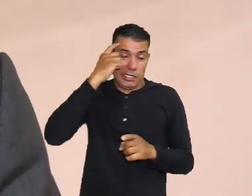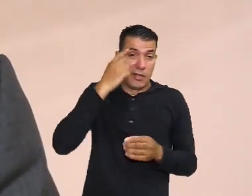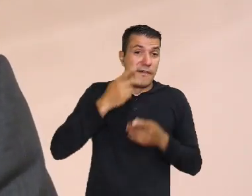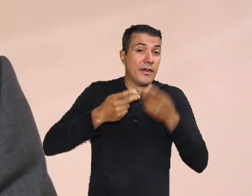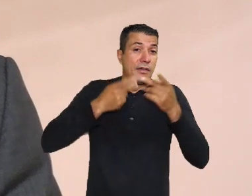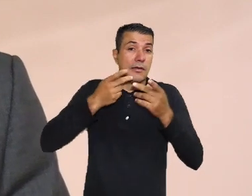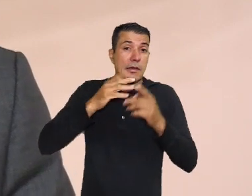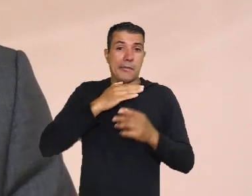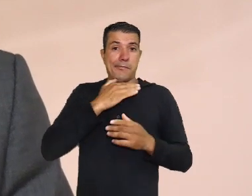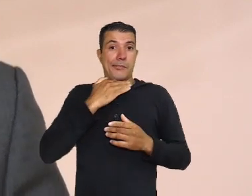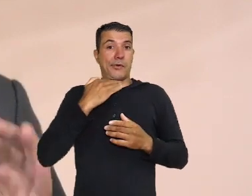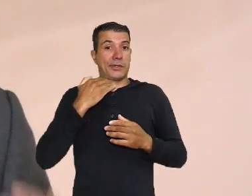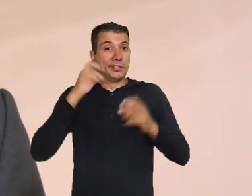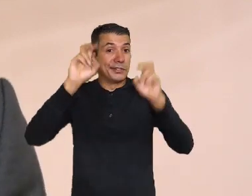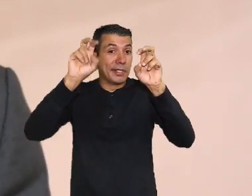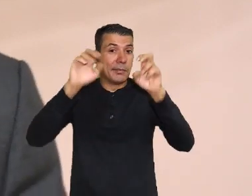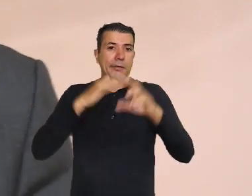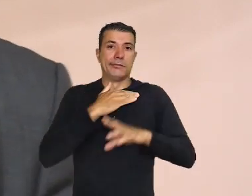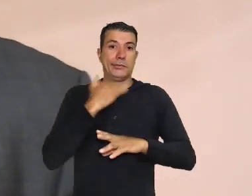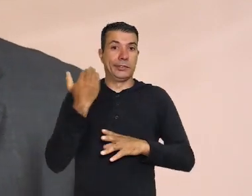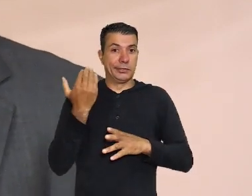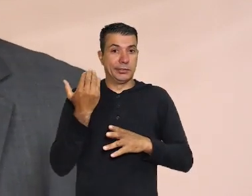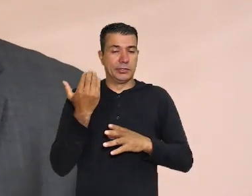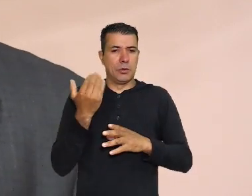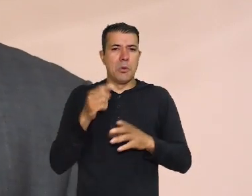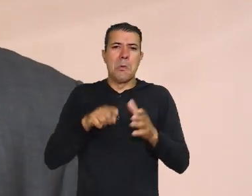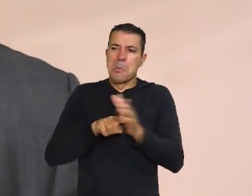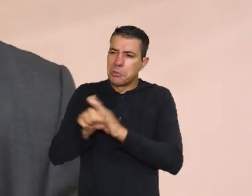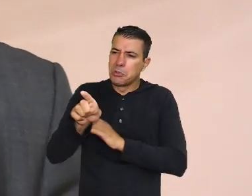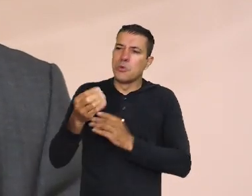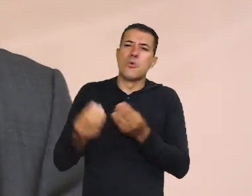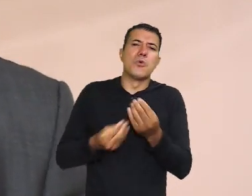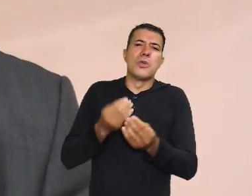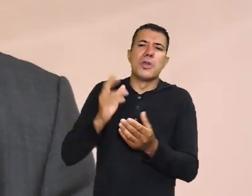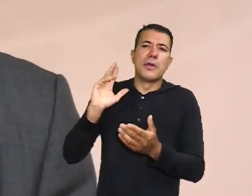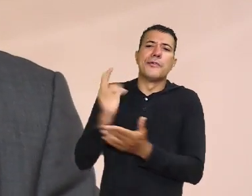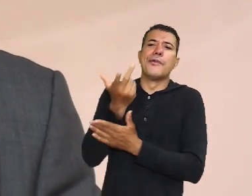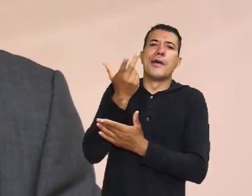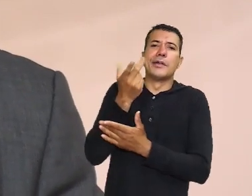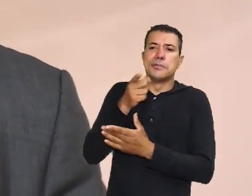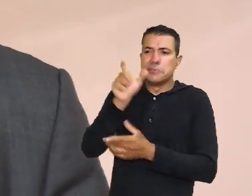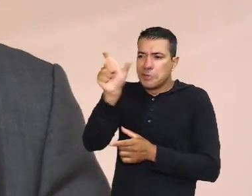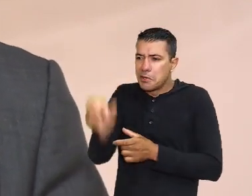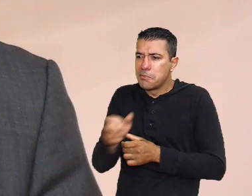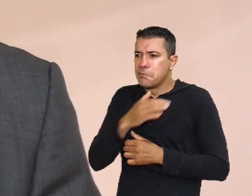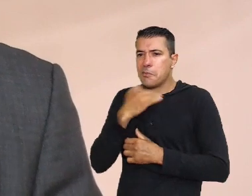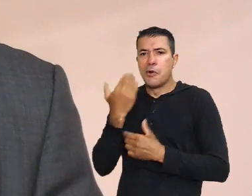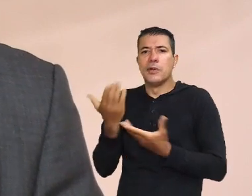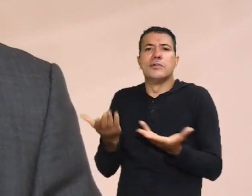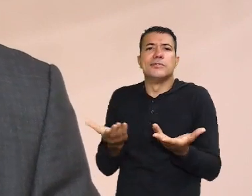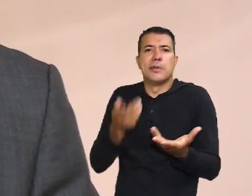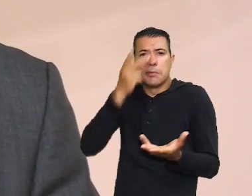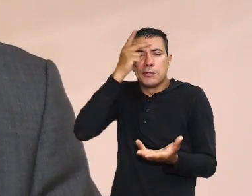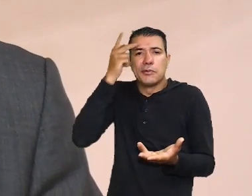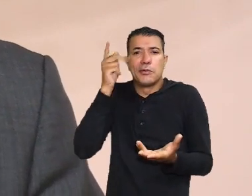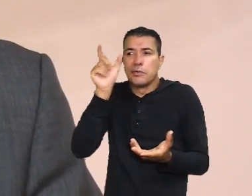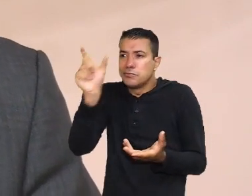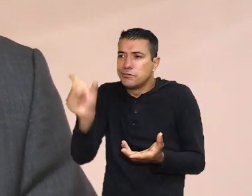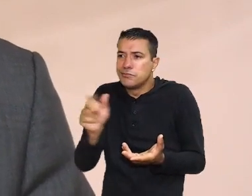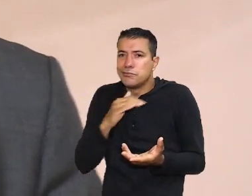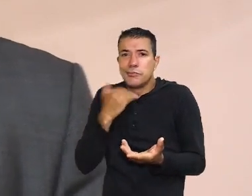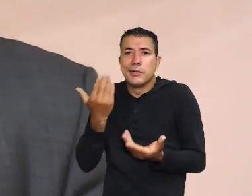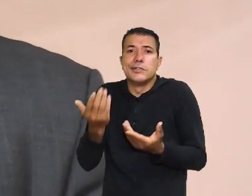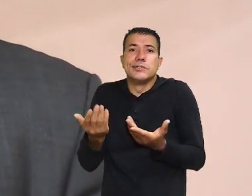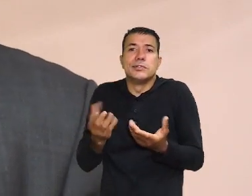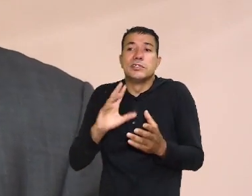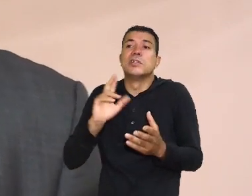falar um pouquinho hoje sobre a morte. Cada um de nós já se perguntou o que acontece quando alguém morre? Nós estamos num momento de pandemia ainda,